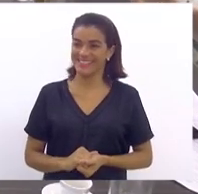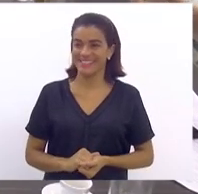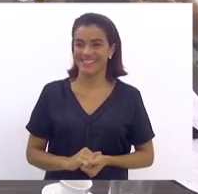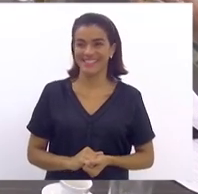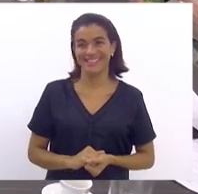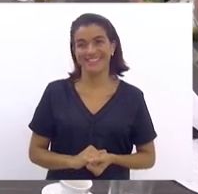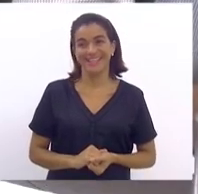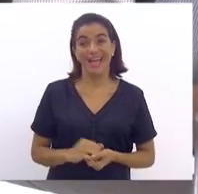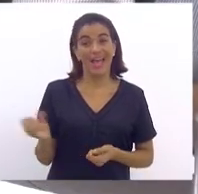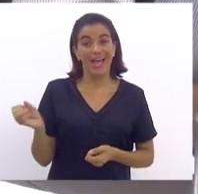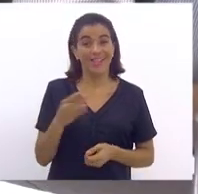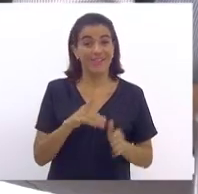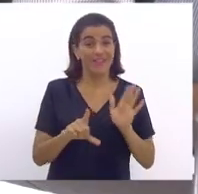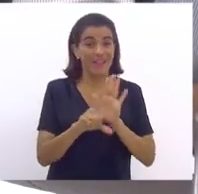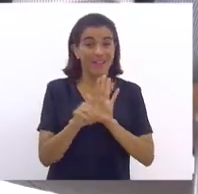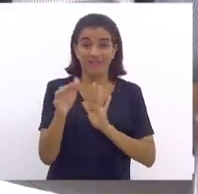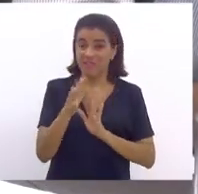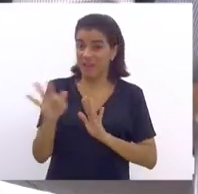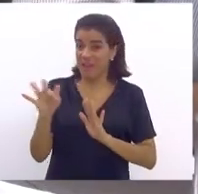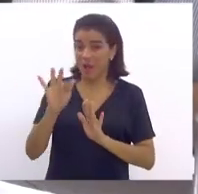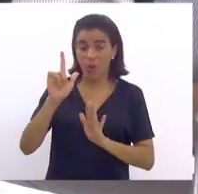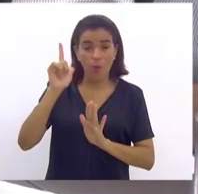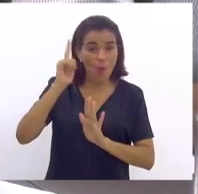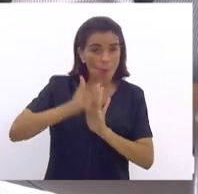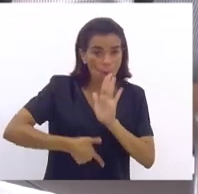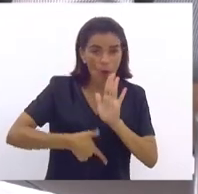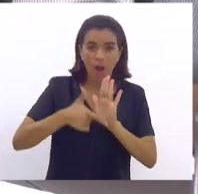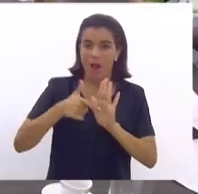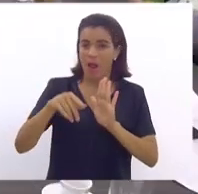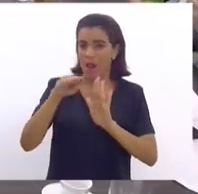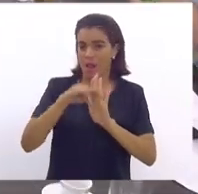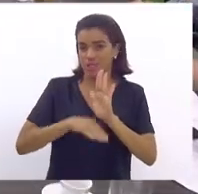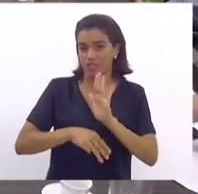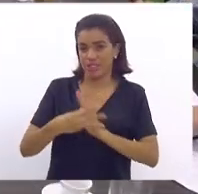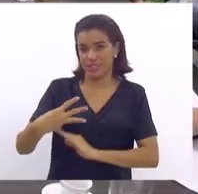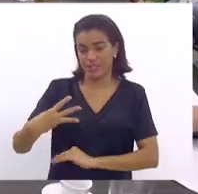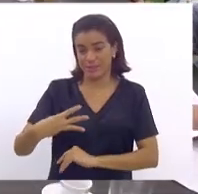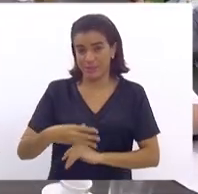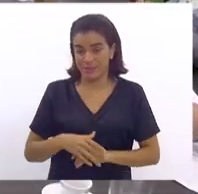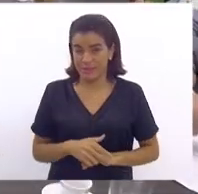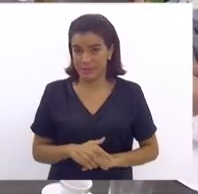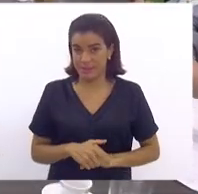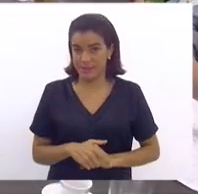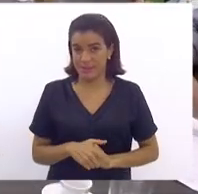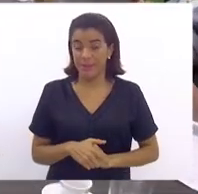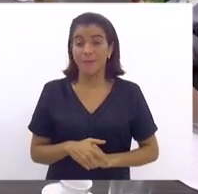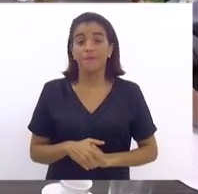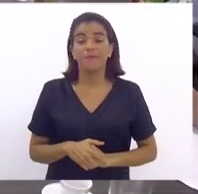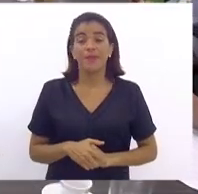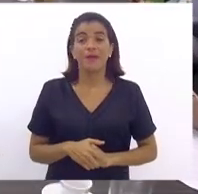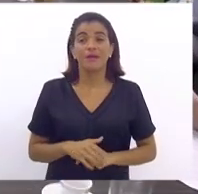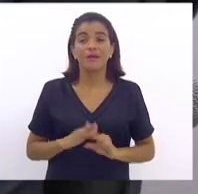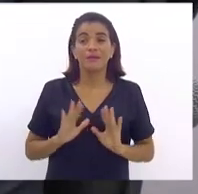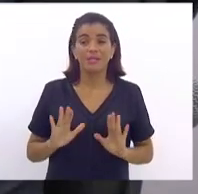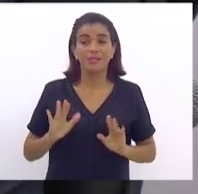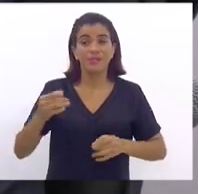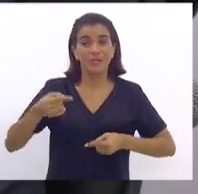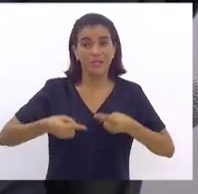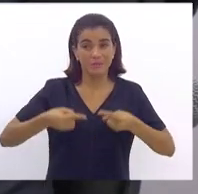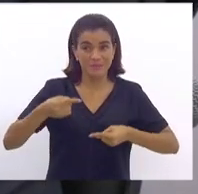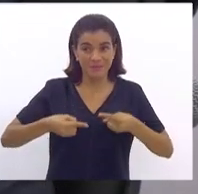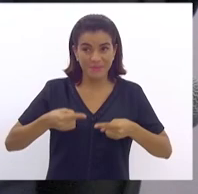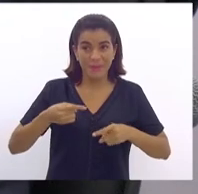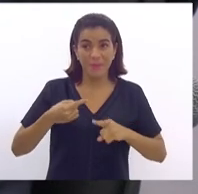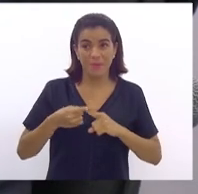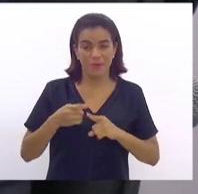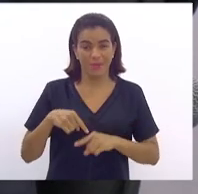Pela nova lei federal, nem tem lista tríplice. Pela nova lei federal, nem tem lista tríplice. Mas eu só estou trazendo ao debate a baila, porque